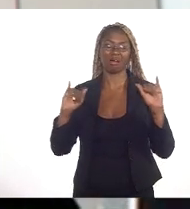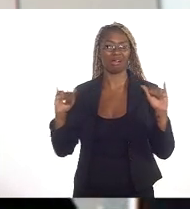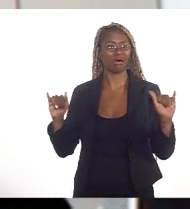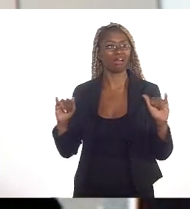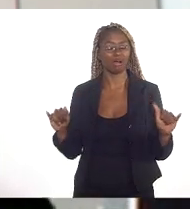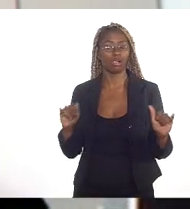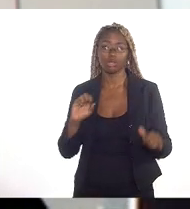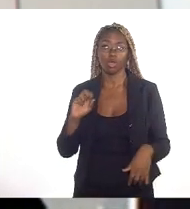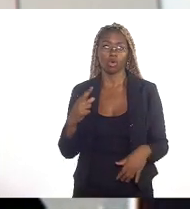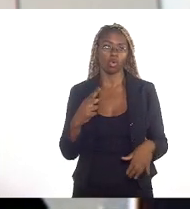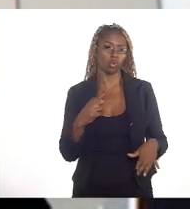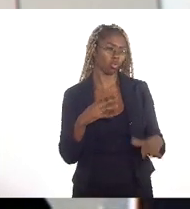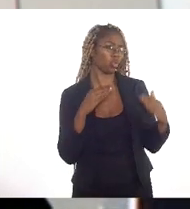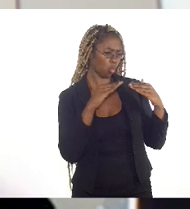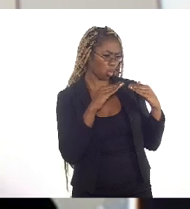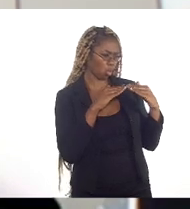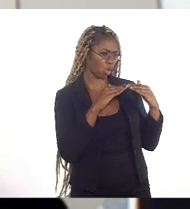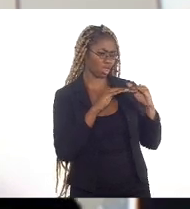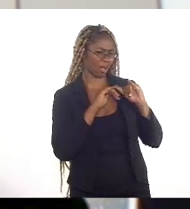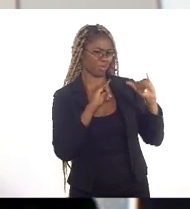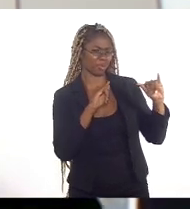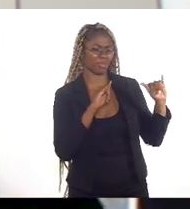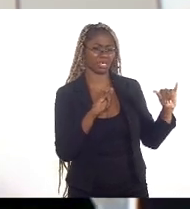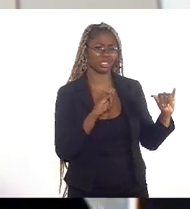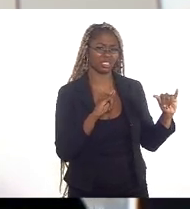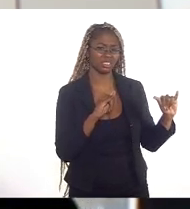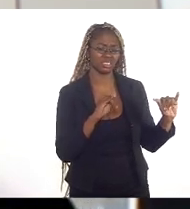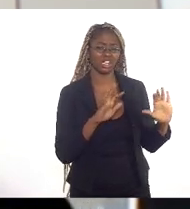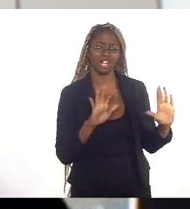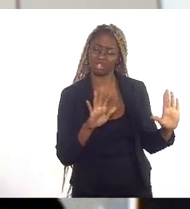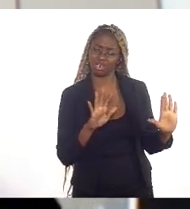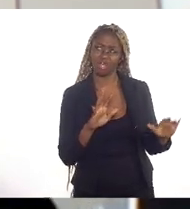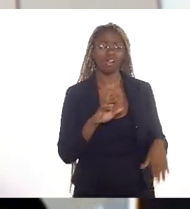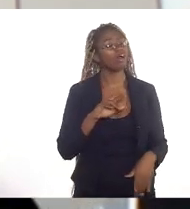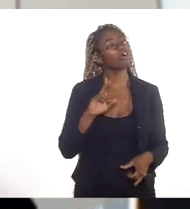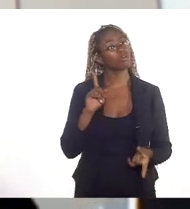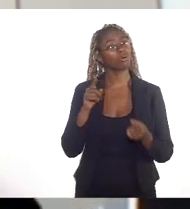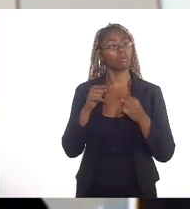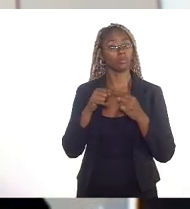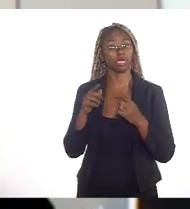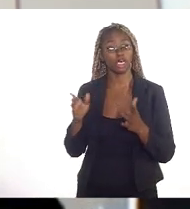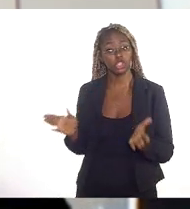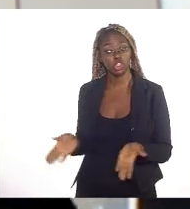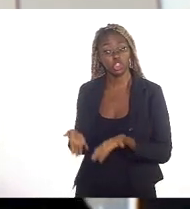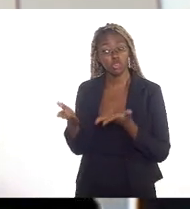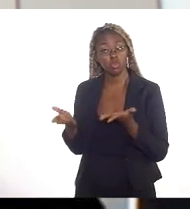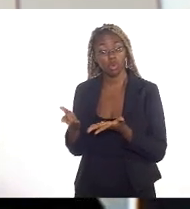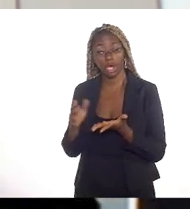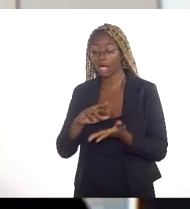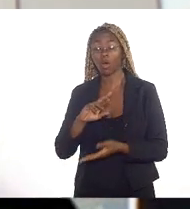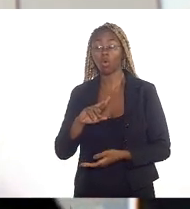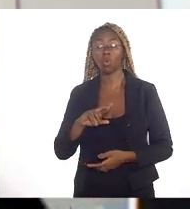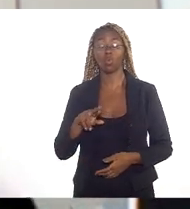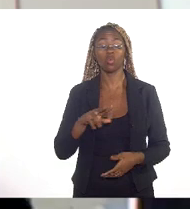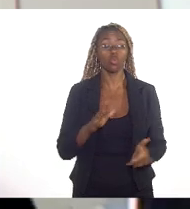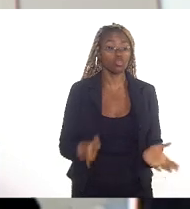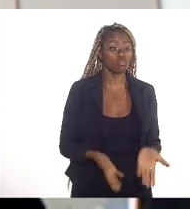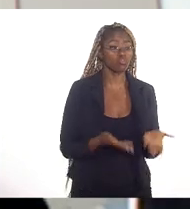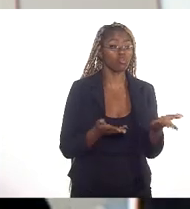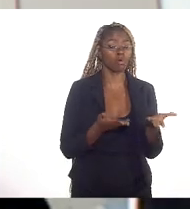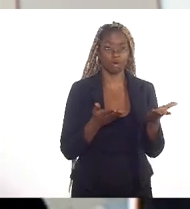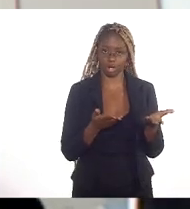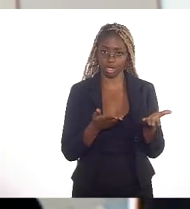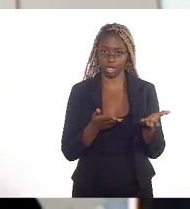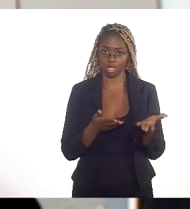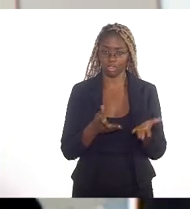ou a favor da propaganda, né, é muito mais relacionado a você estimular ou não estimular o uso do que você ter